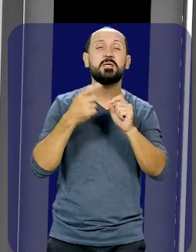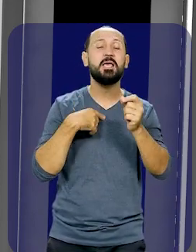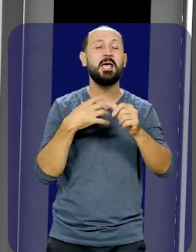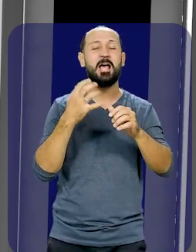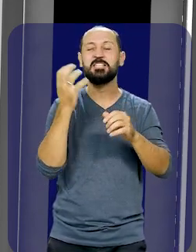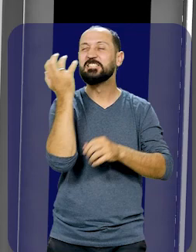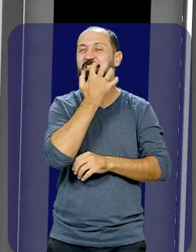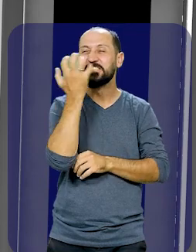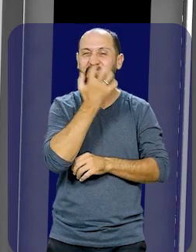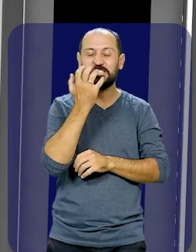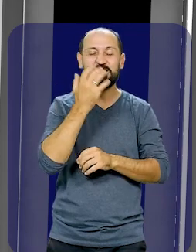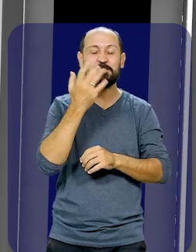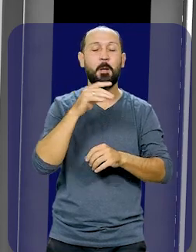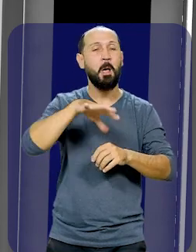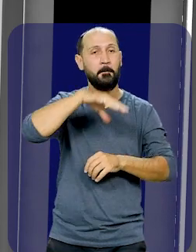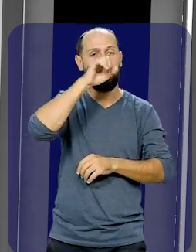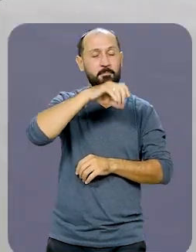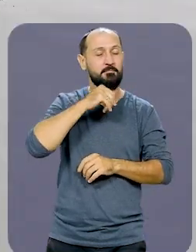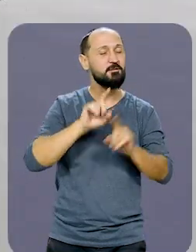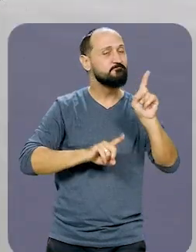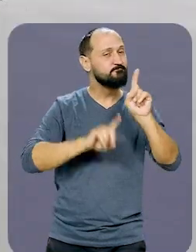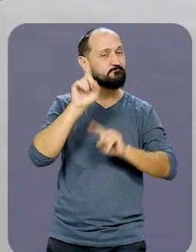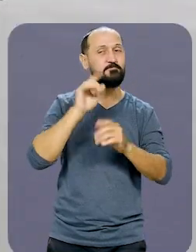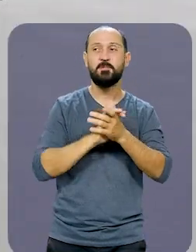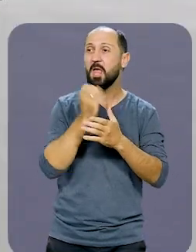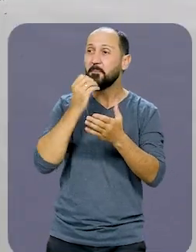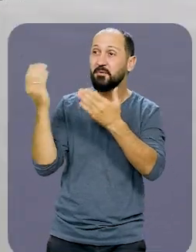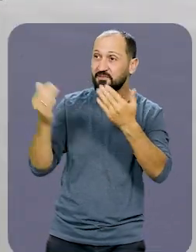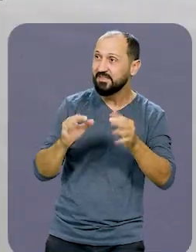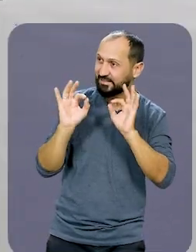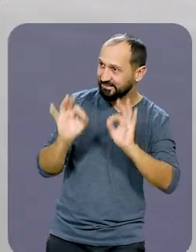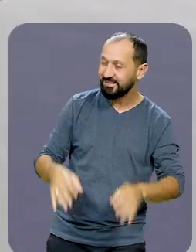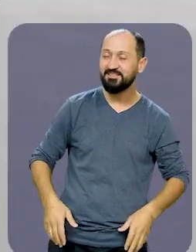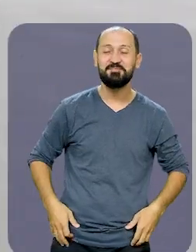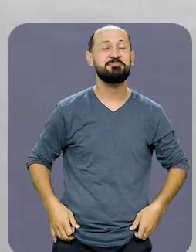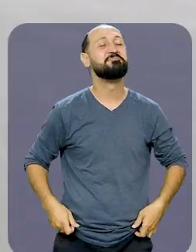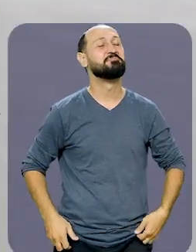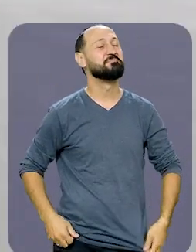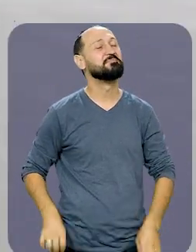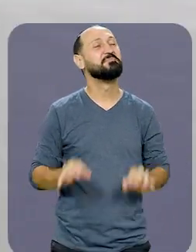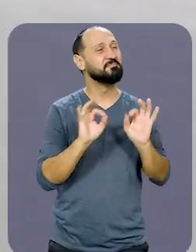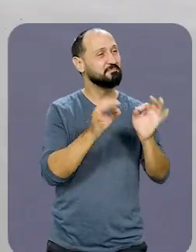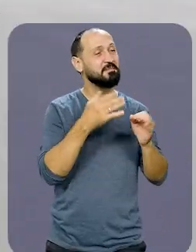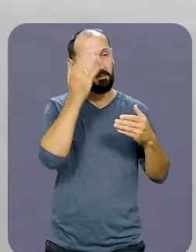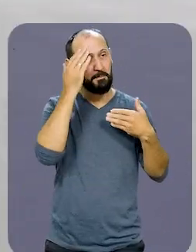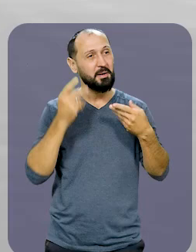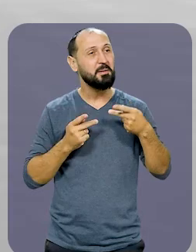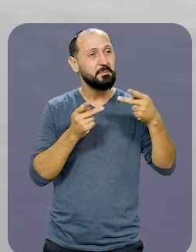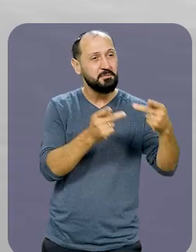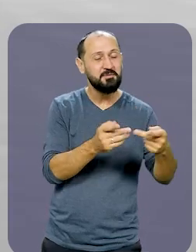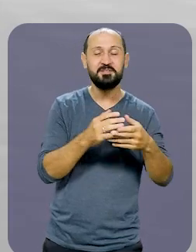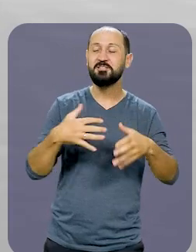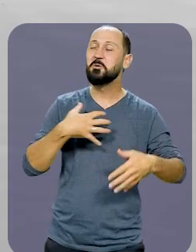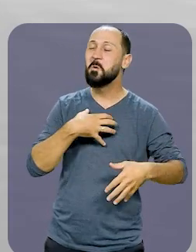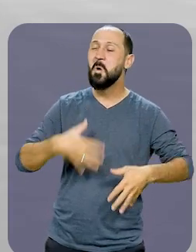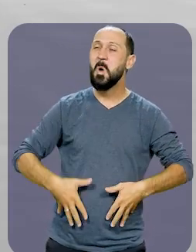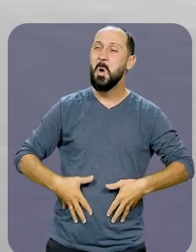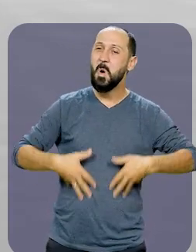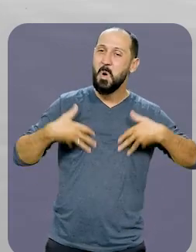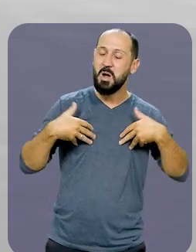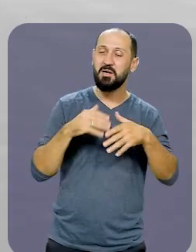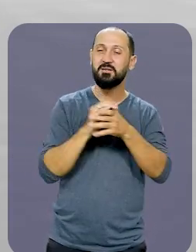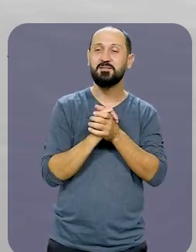as alergias respiratórias. Seja bem-vindo, doutor, é isso? Isso mesmo, muito obrigado pelo convite, estou muito